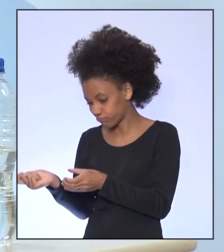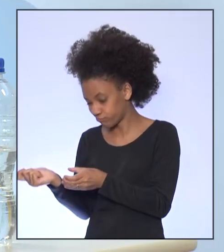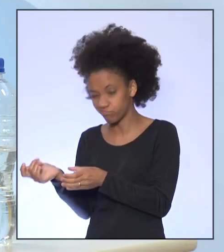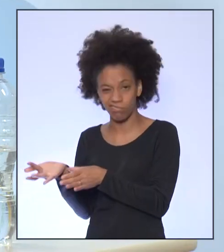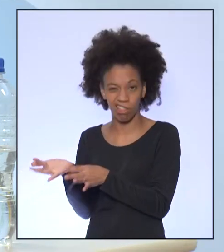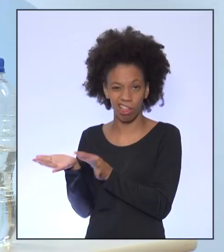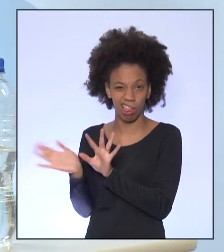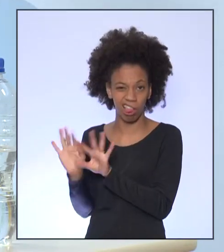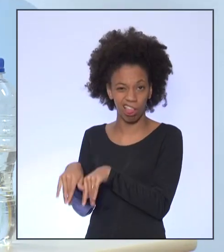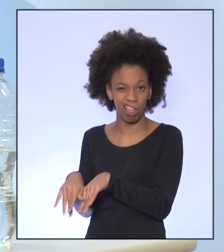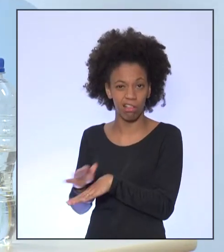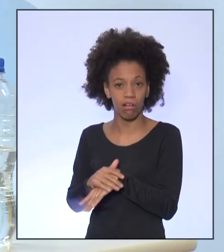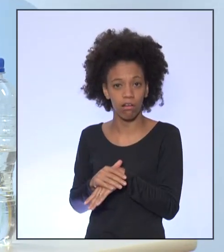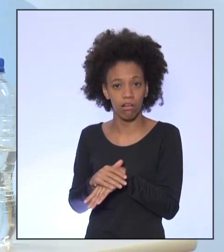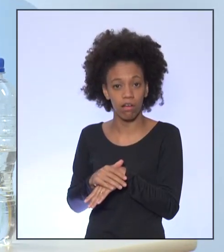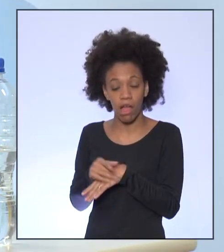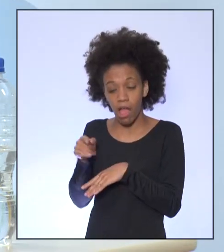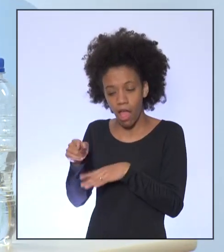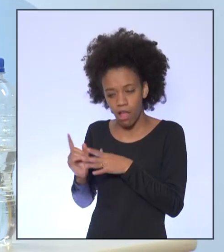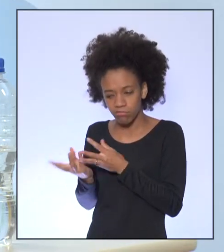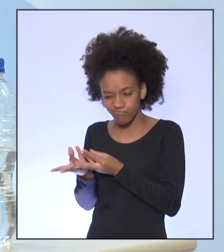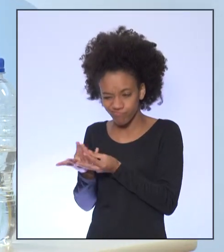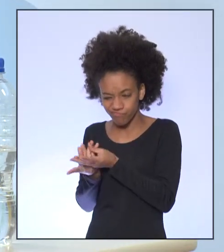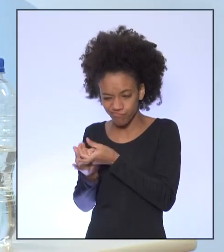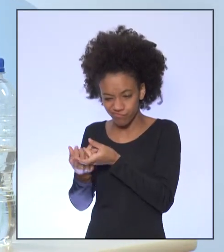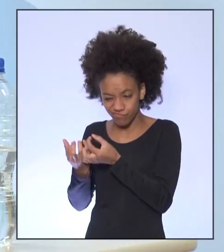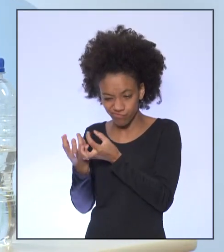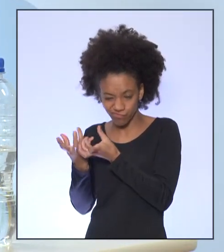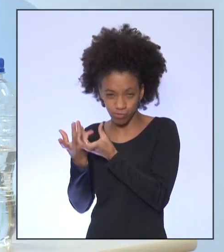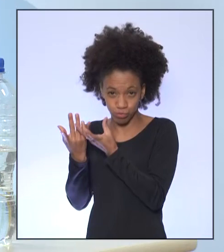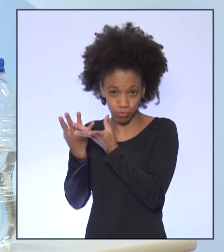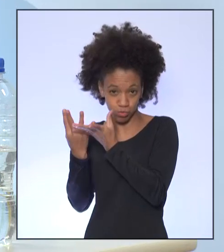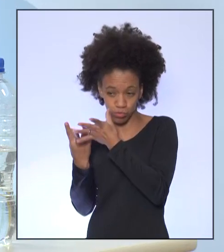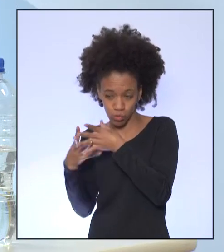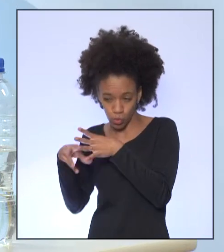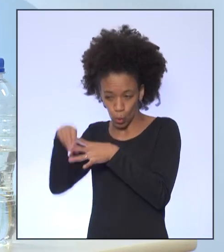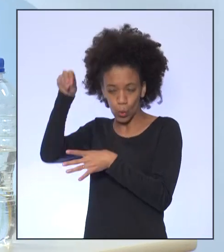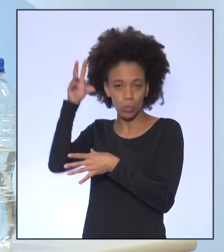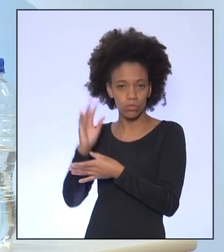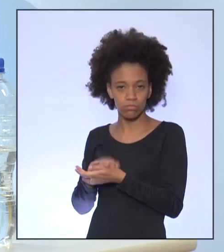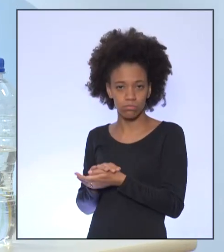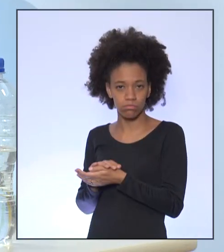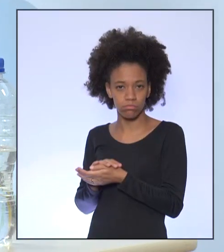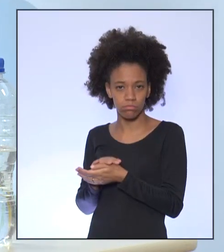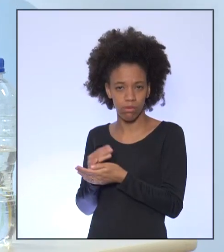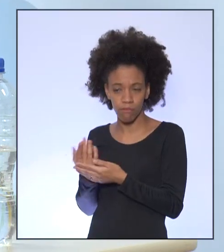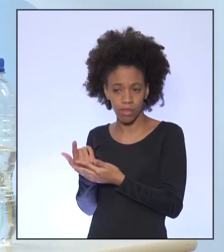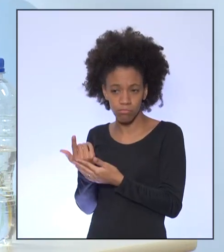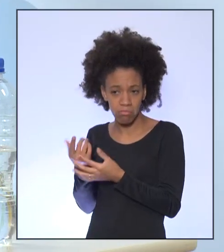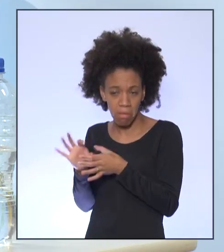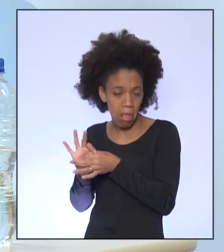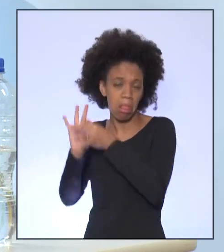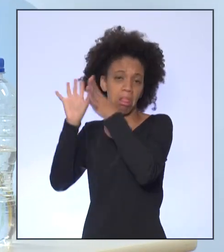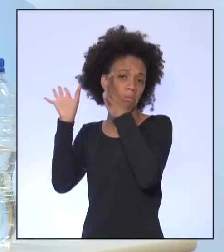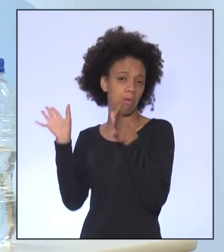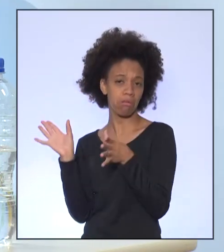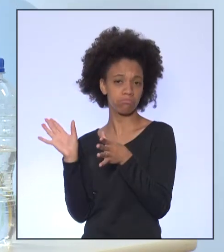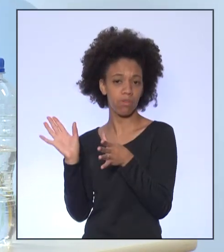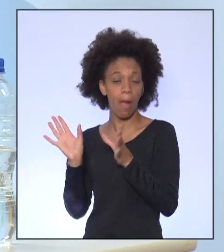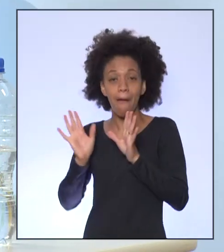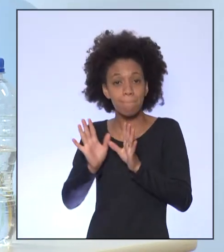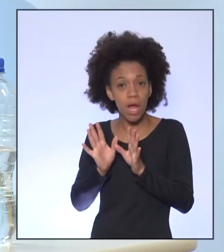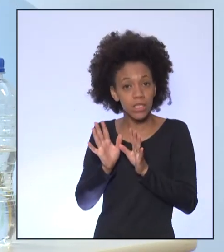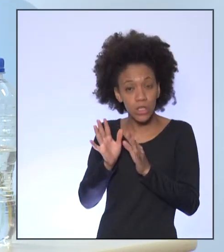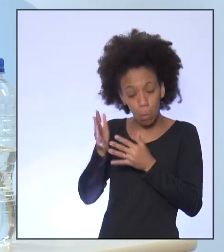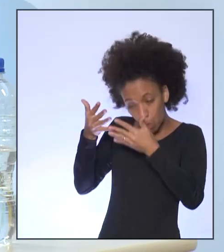à luz, ele vai ter essa decomposição de forma natural. Essa reação ela vai acontecendo de forma espontânea, mas eu não consigo